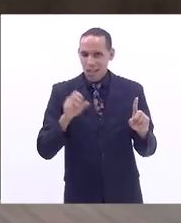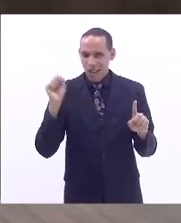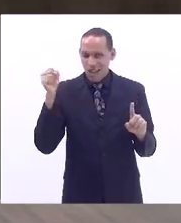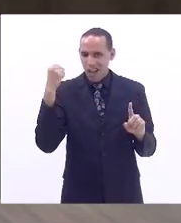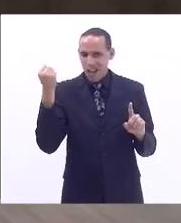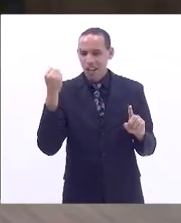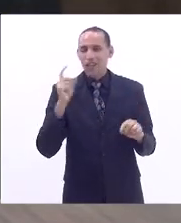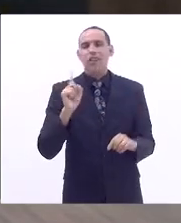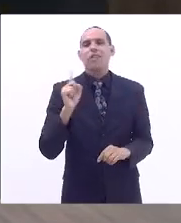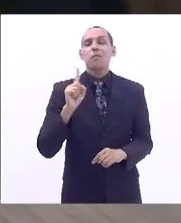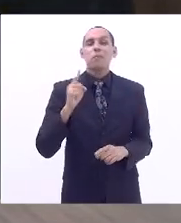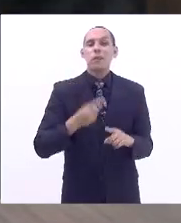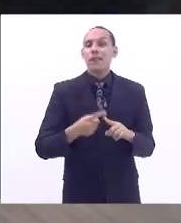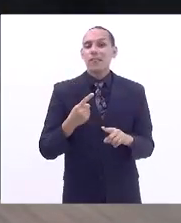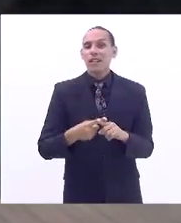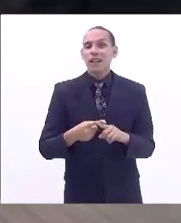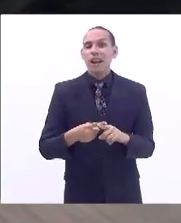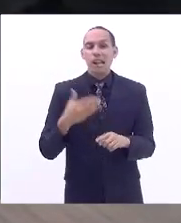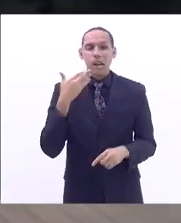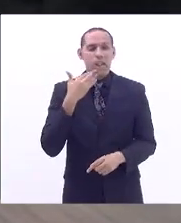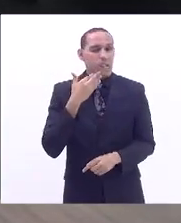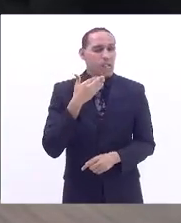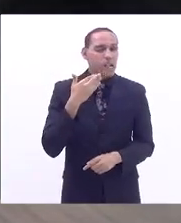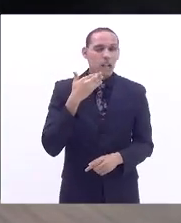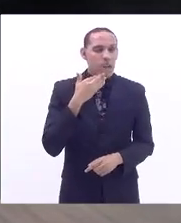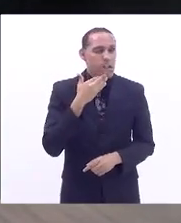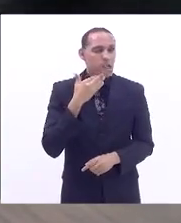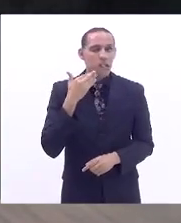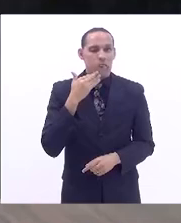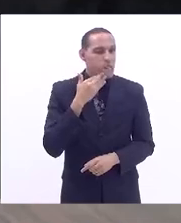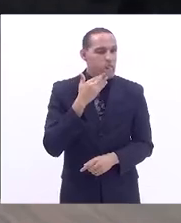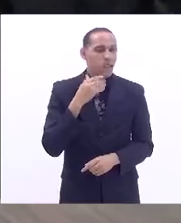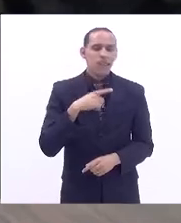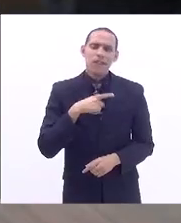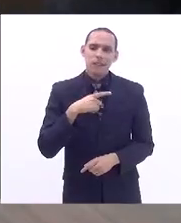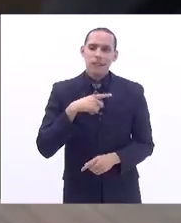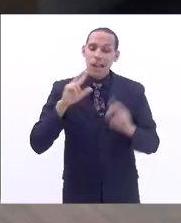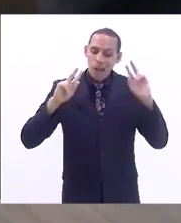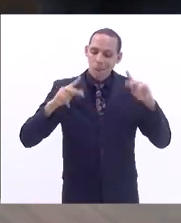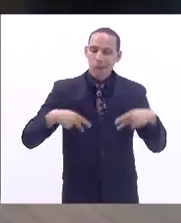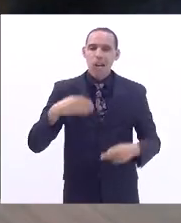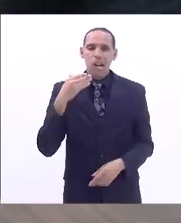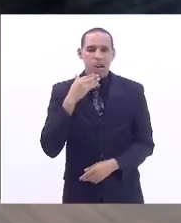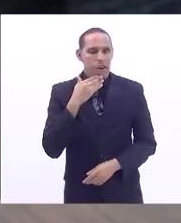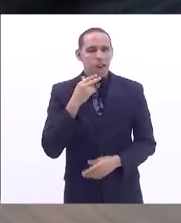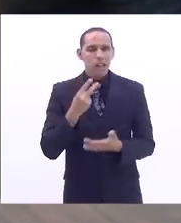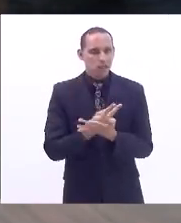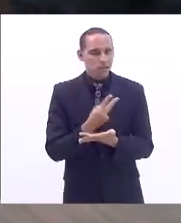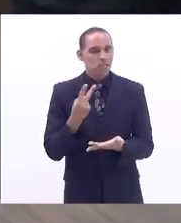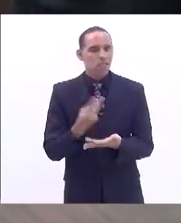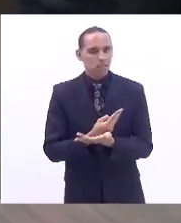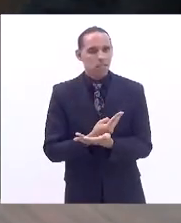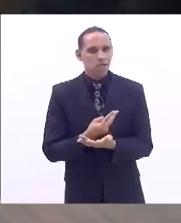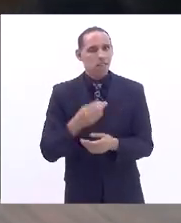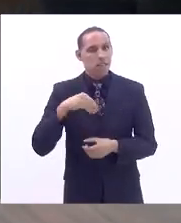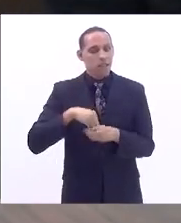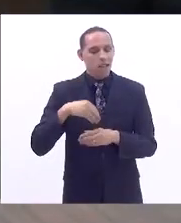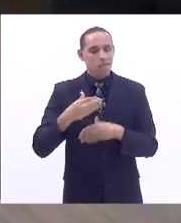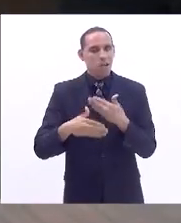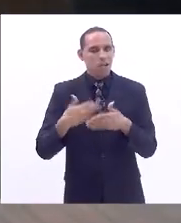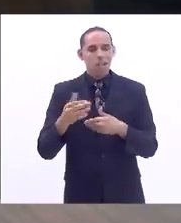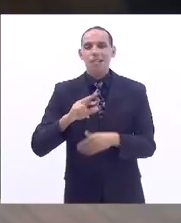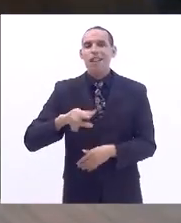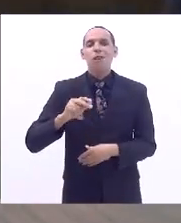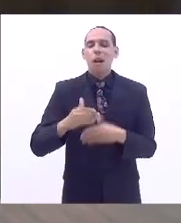é gravíssimo porque a falha humana neste processo bom então não é o